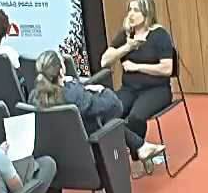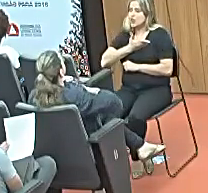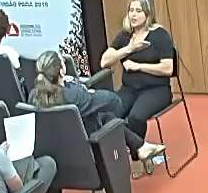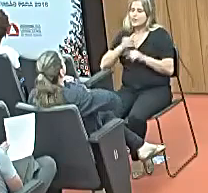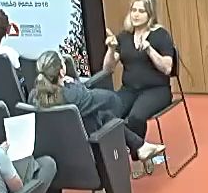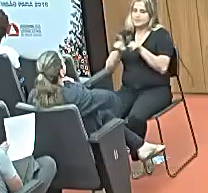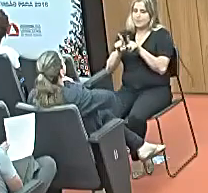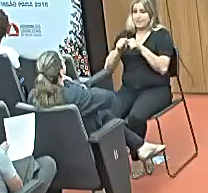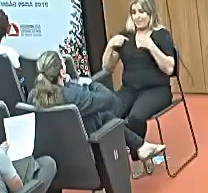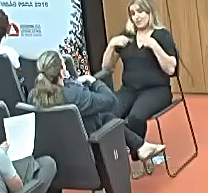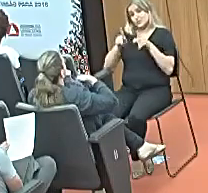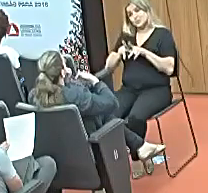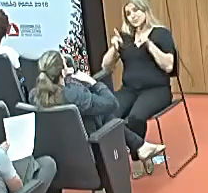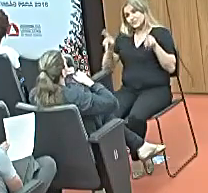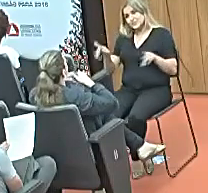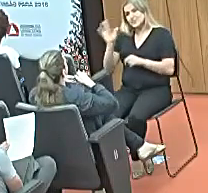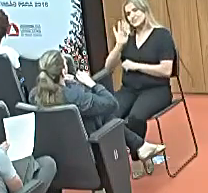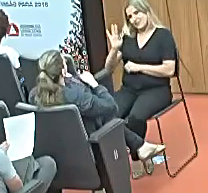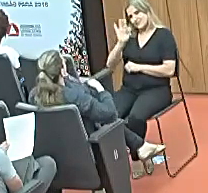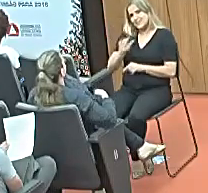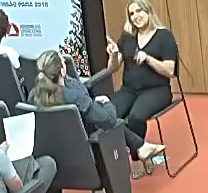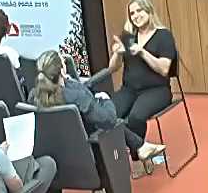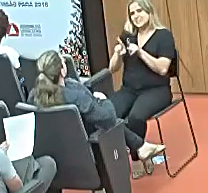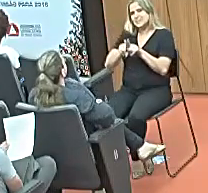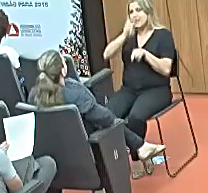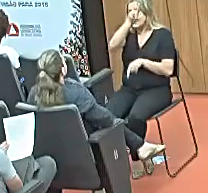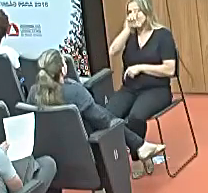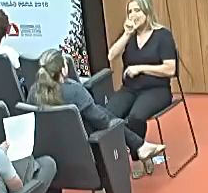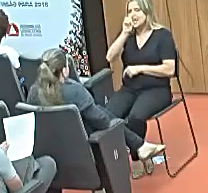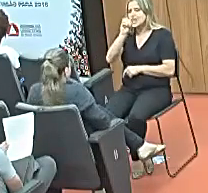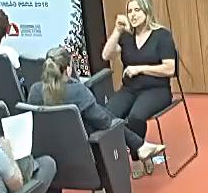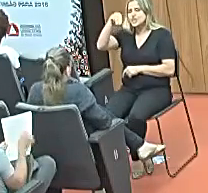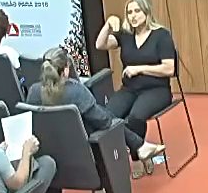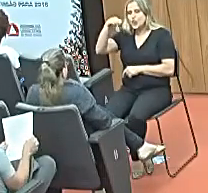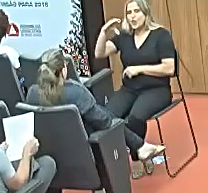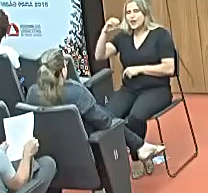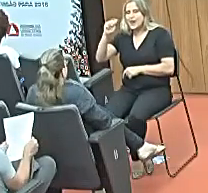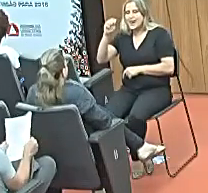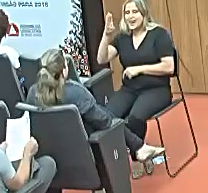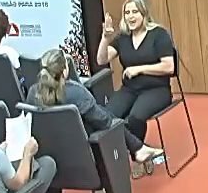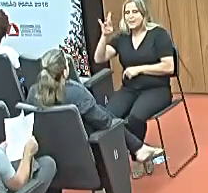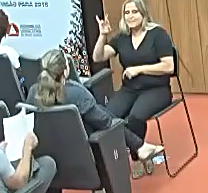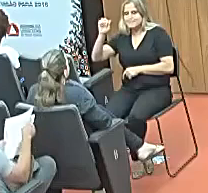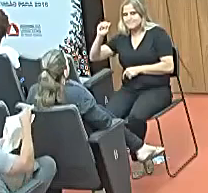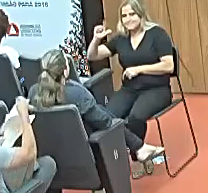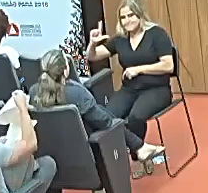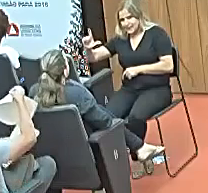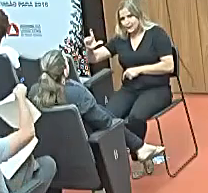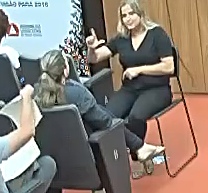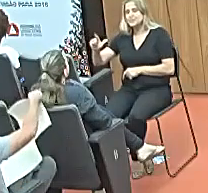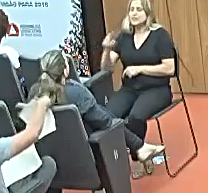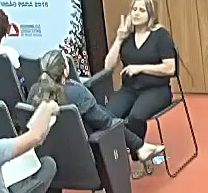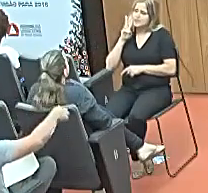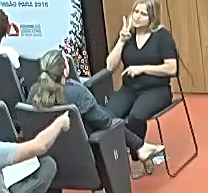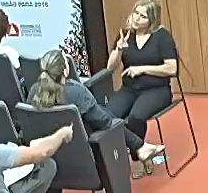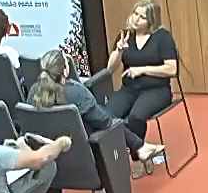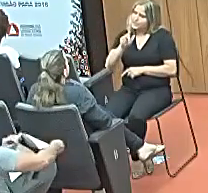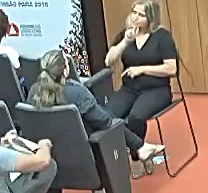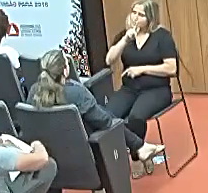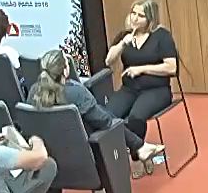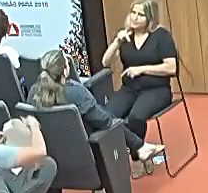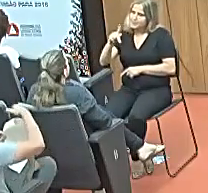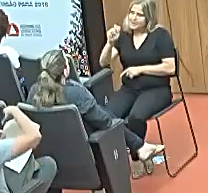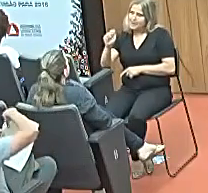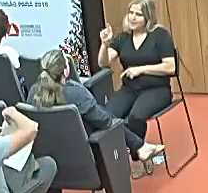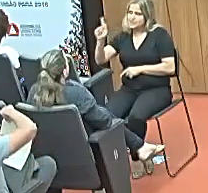professor universitário é parcelar na fundação dom cabral mas é importante que isso também seja concebido não só no nosso ppg mas nas ações do próximo